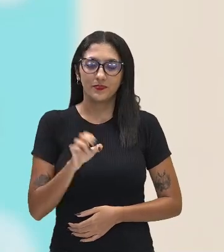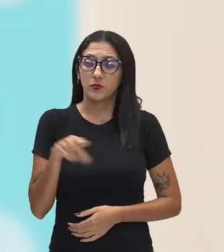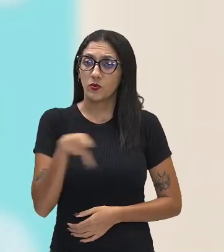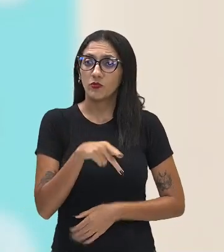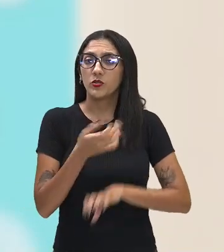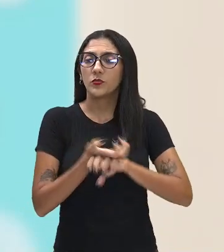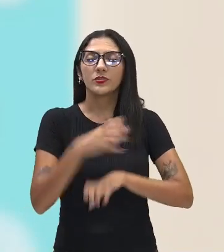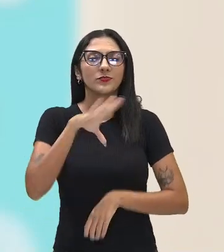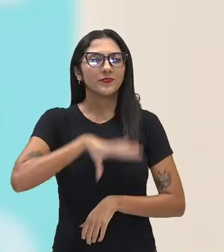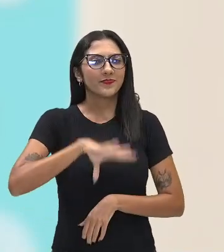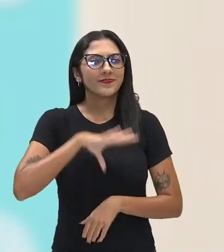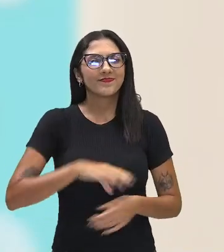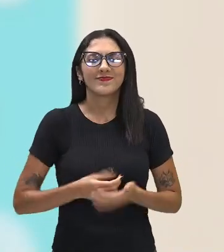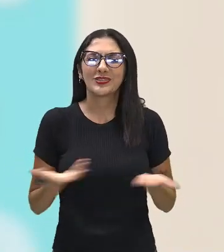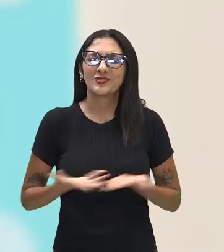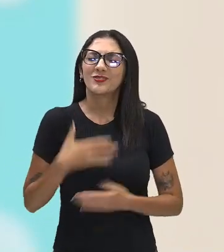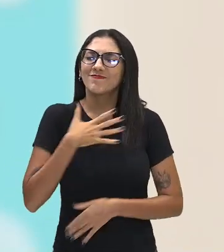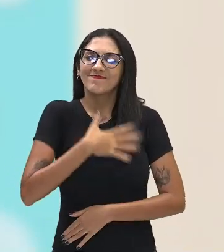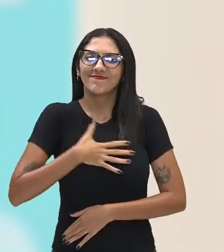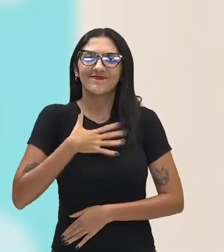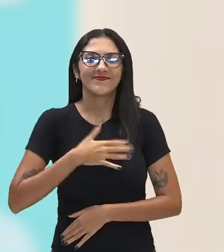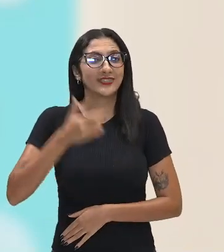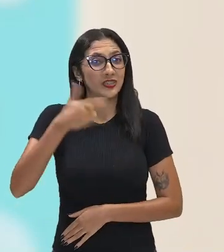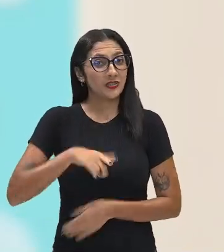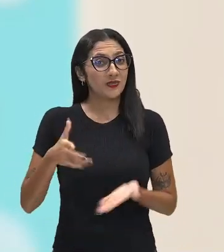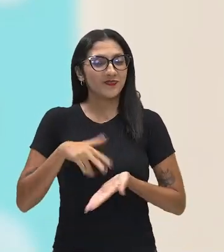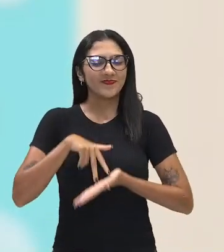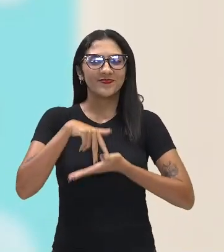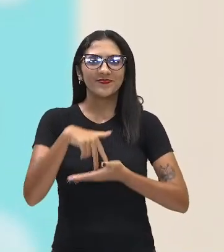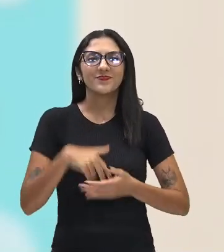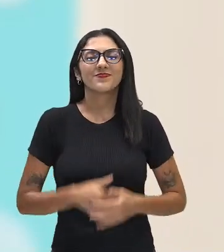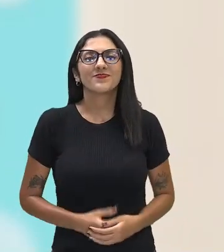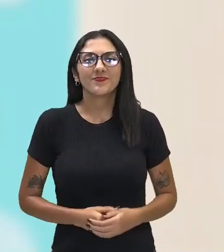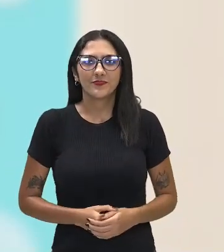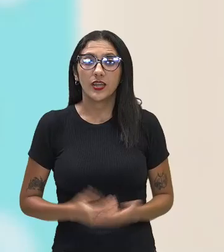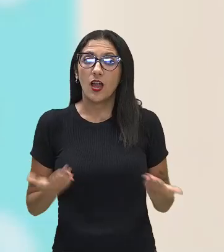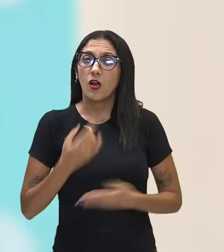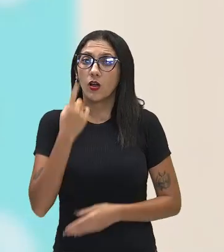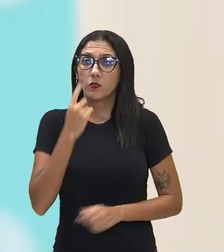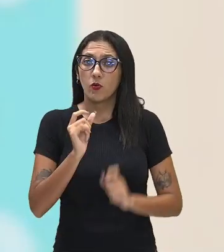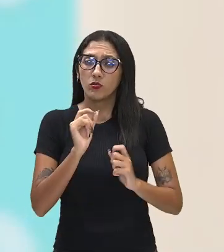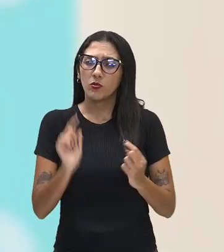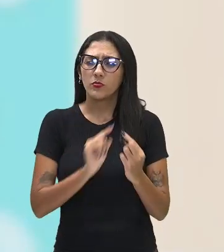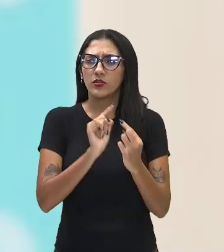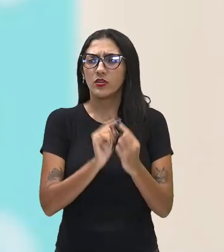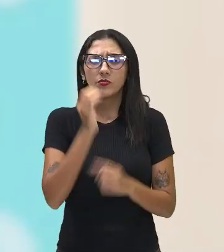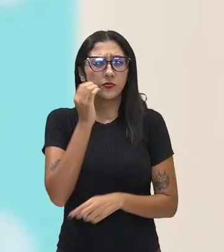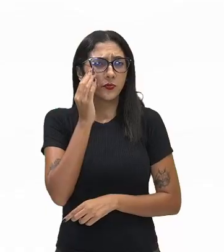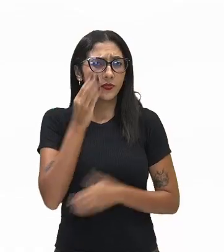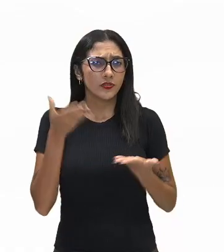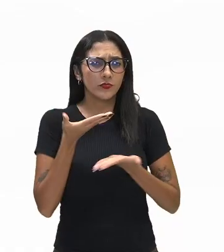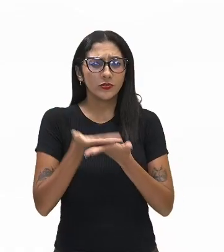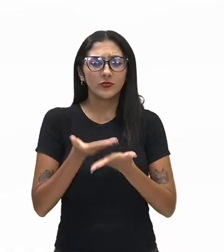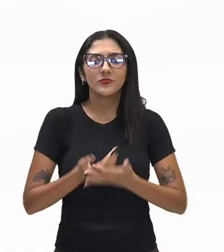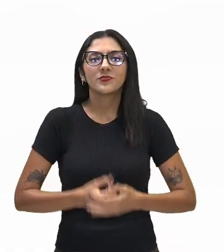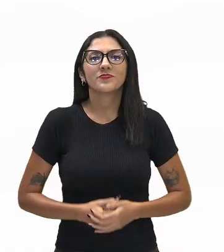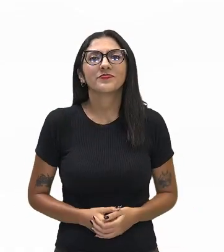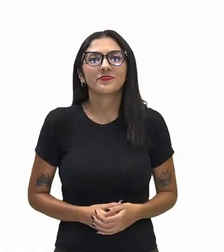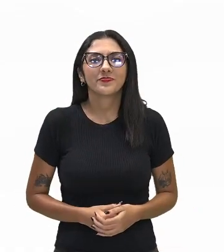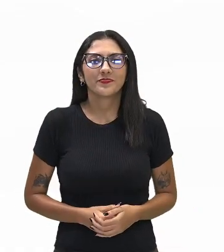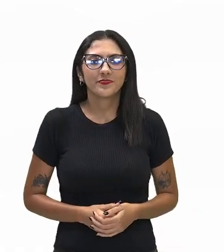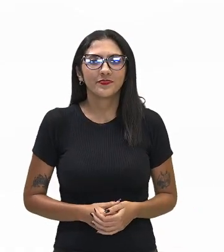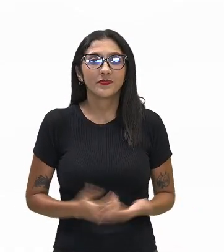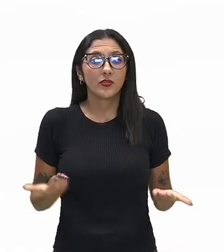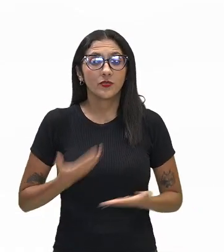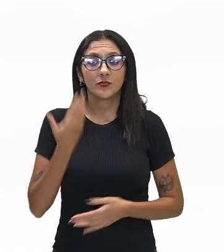e é um enorme prazer estar novamente com vocês. Vamos conhecer o objeto de conhecimento da nossa aula?